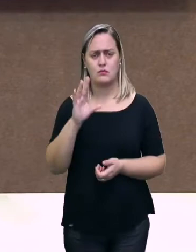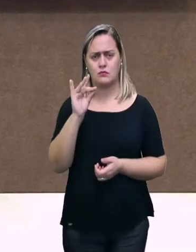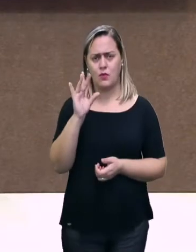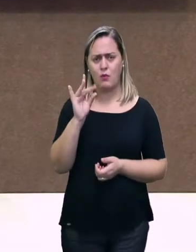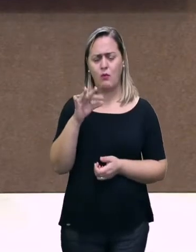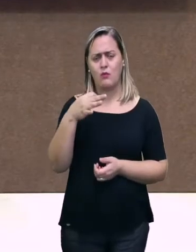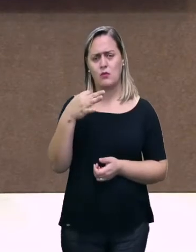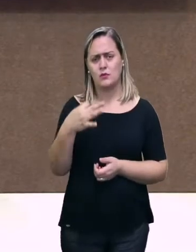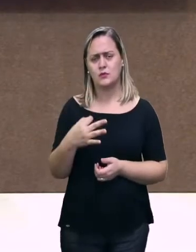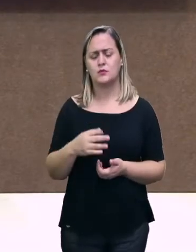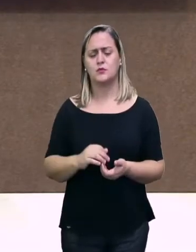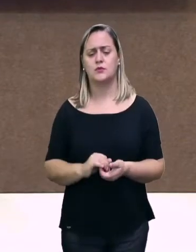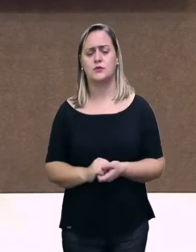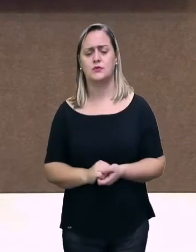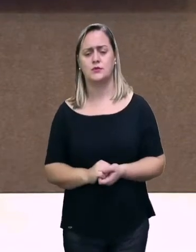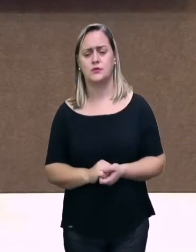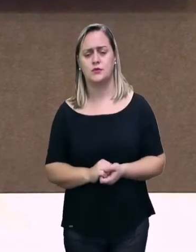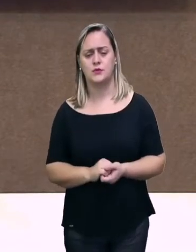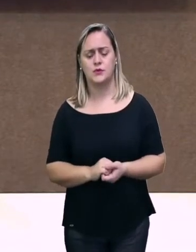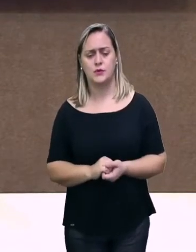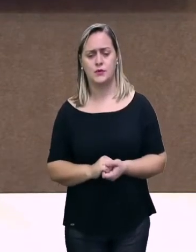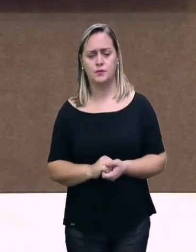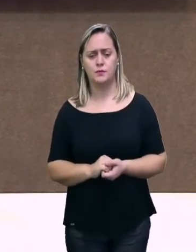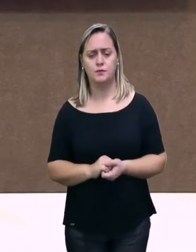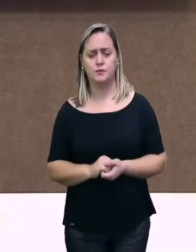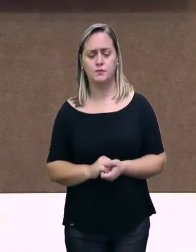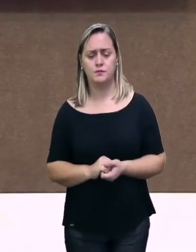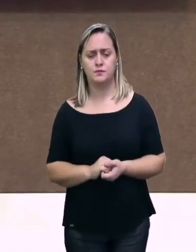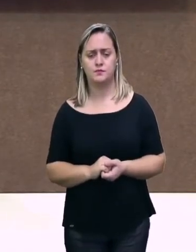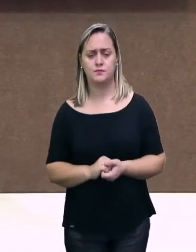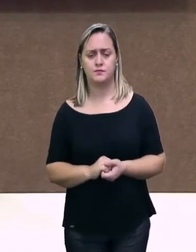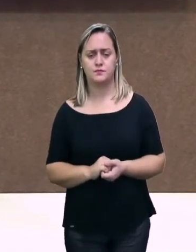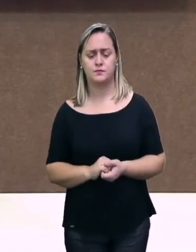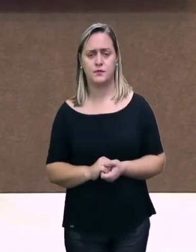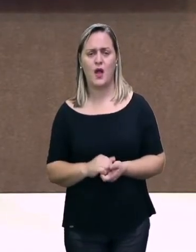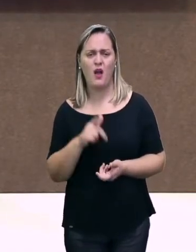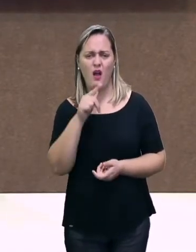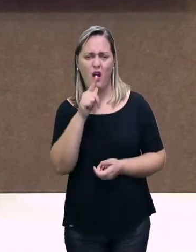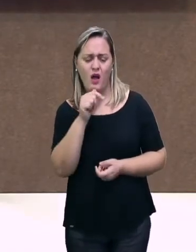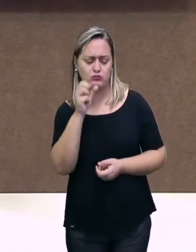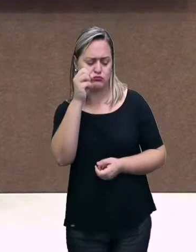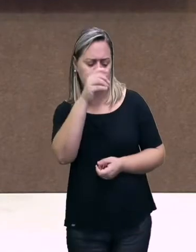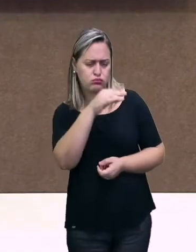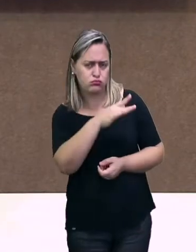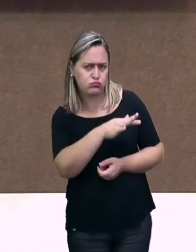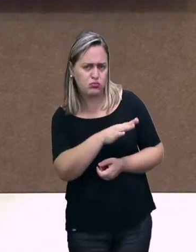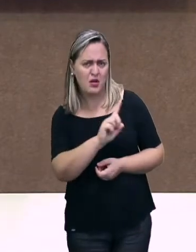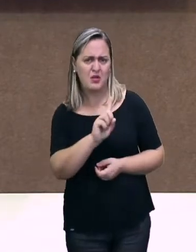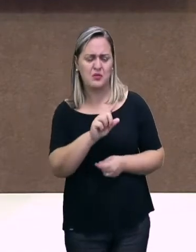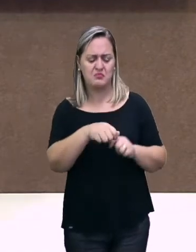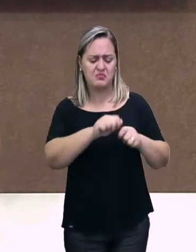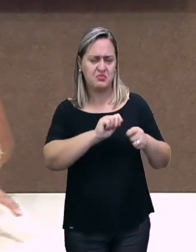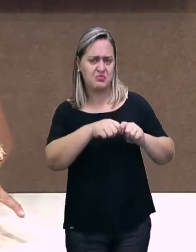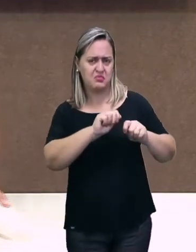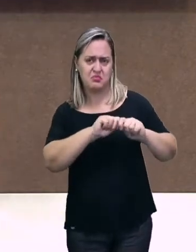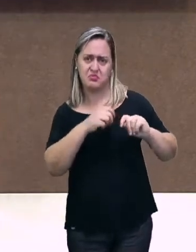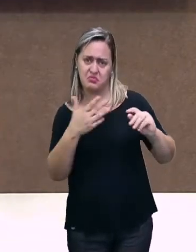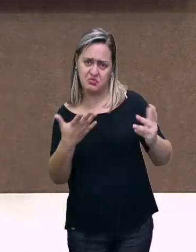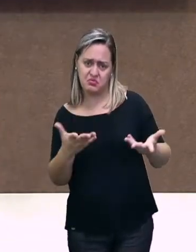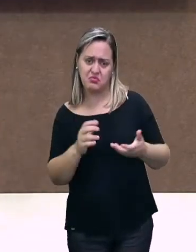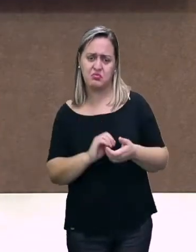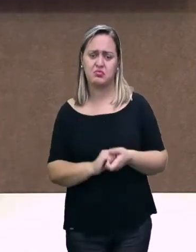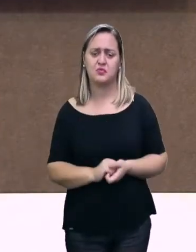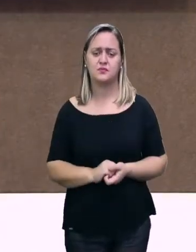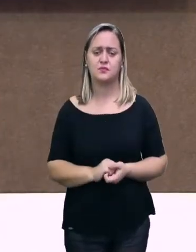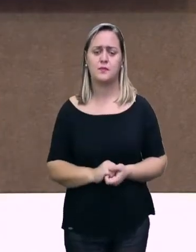conseguir fazer com que se molhar um pouquinho não estrague, aí a gente vai fazer o quê? Eu vou passar aqui, porque em